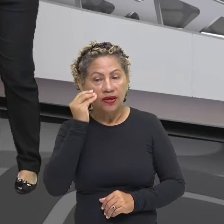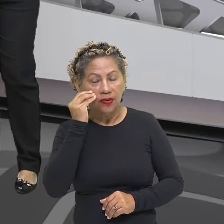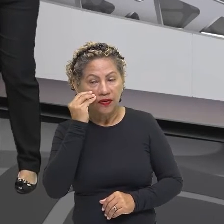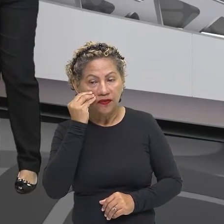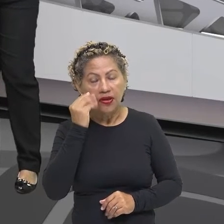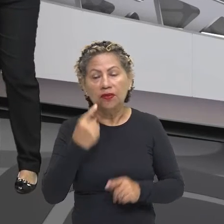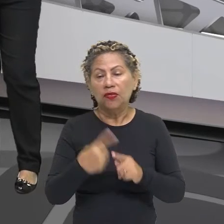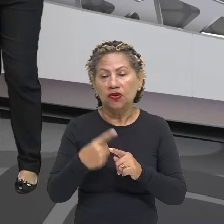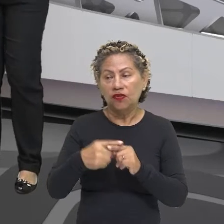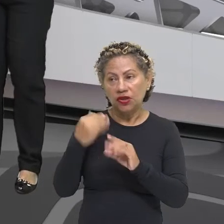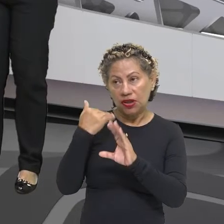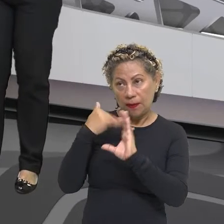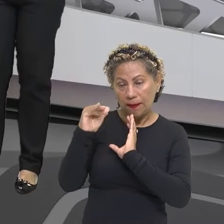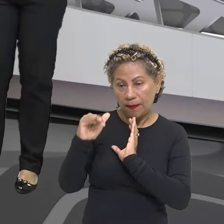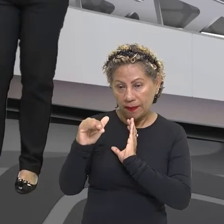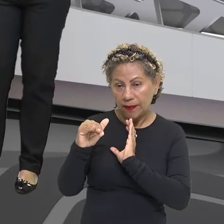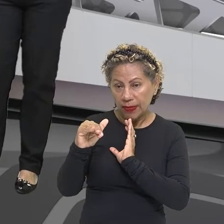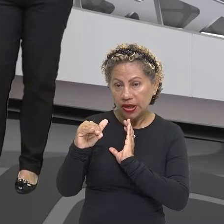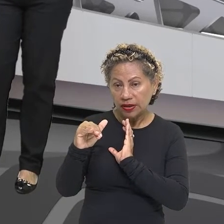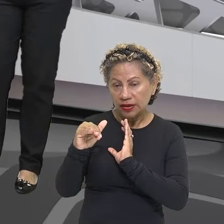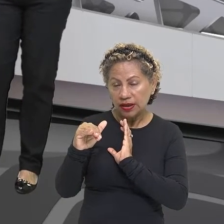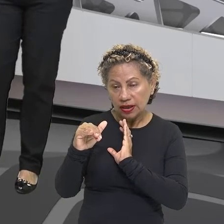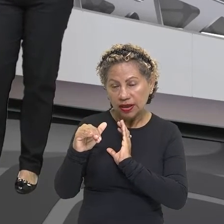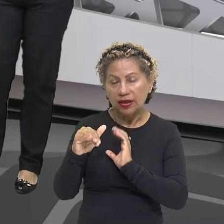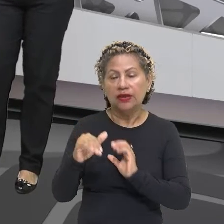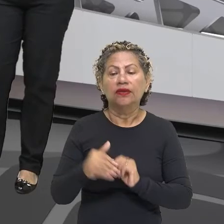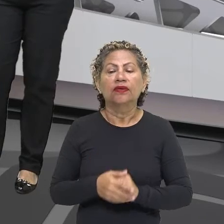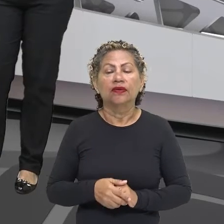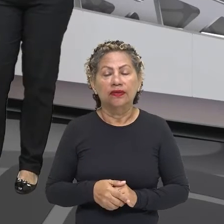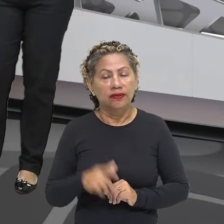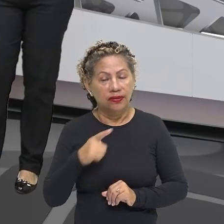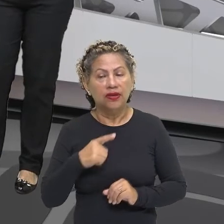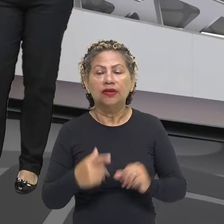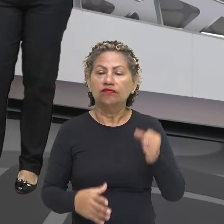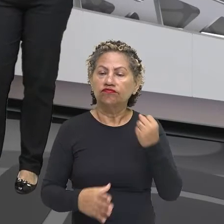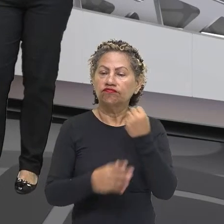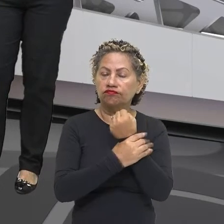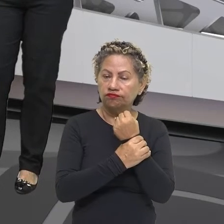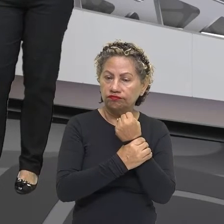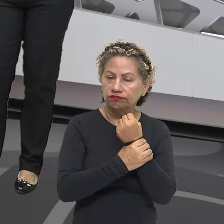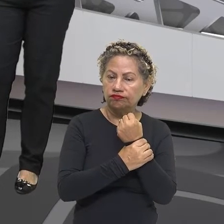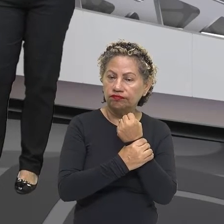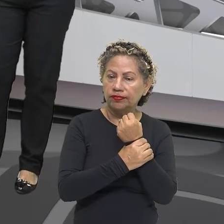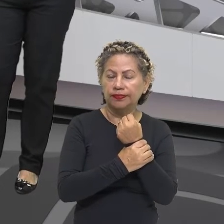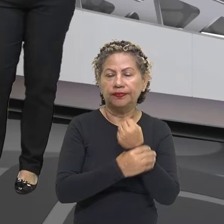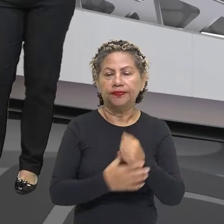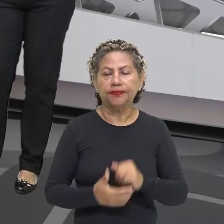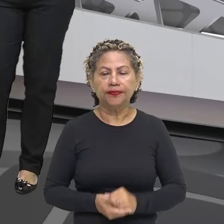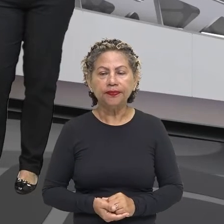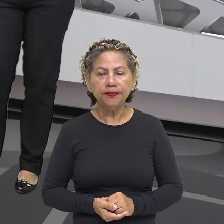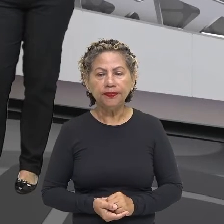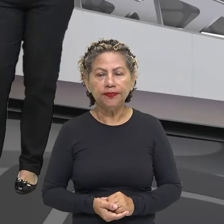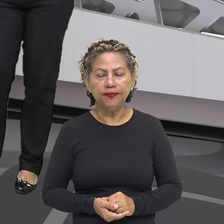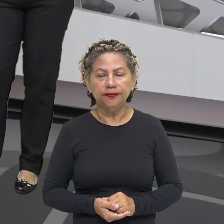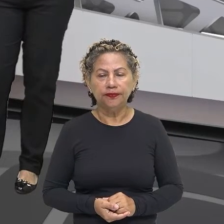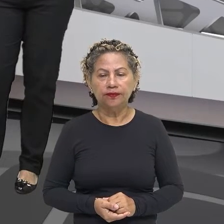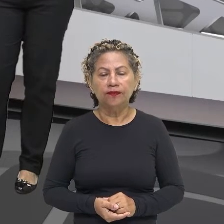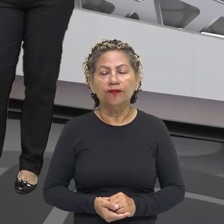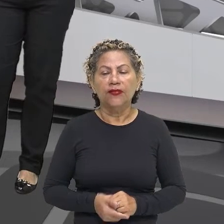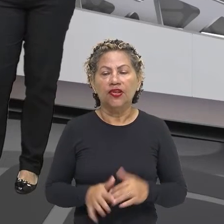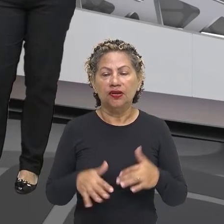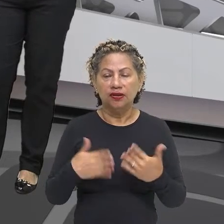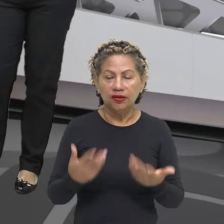da facilidade que e a segurança, porque na hora que a gente faz esse trajeto, né, de